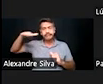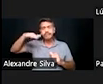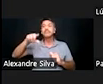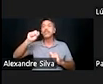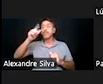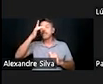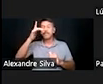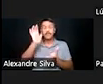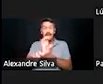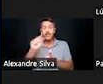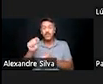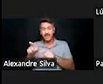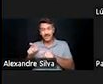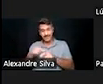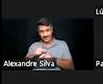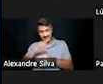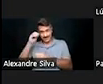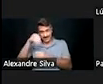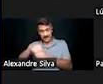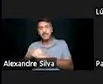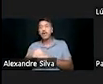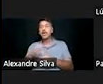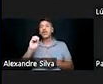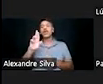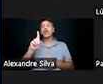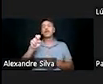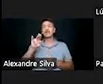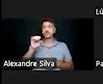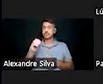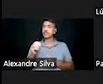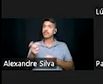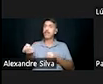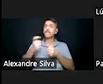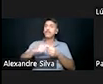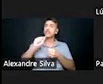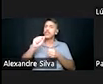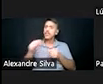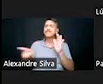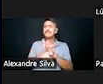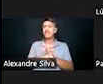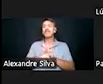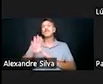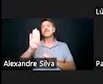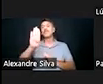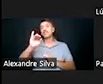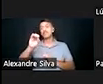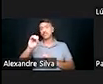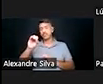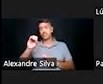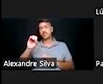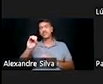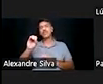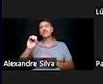elementos químicos que constituem os organismos, voltando para o ciclo biogeoquímico. Então,